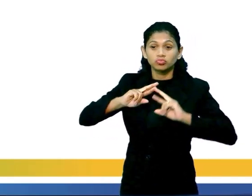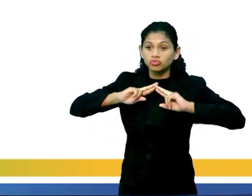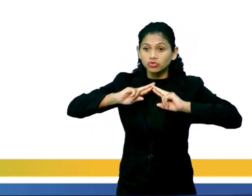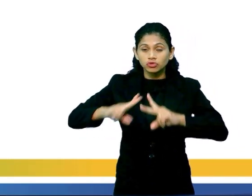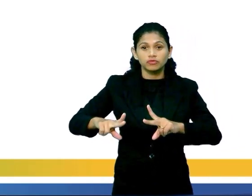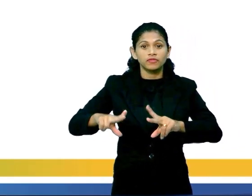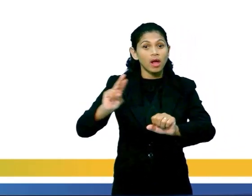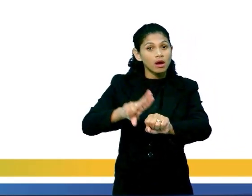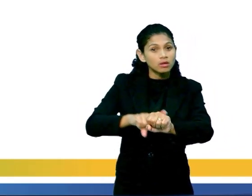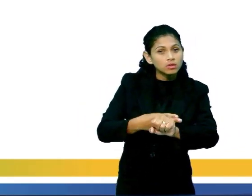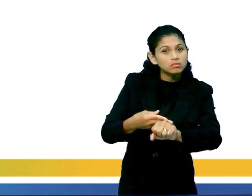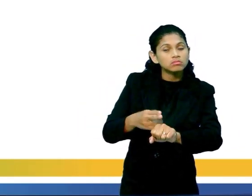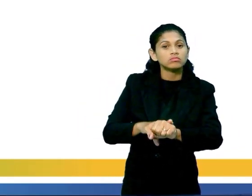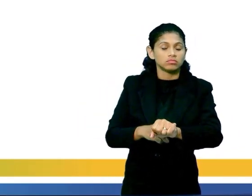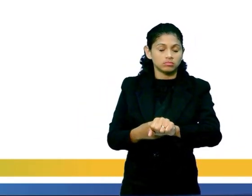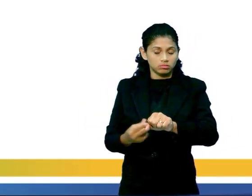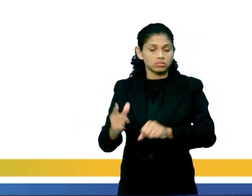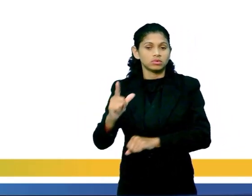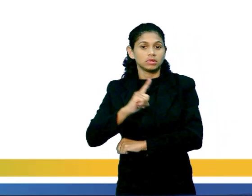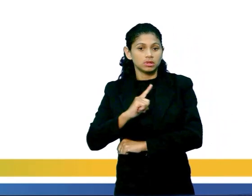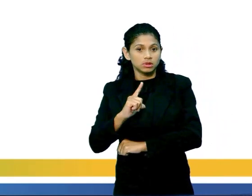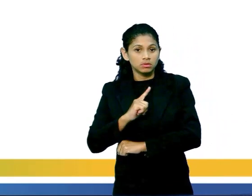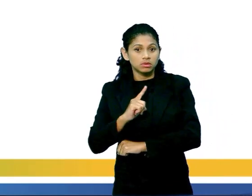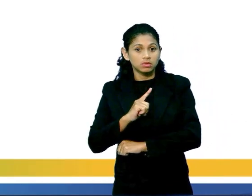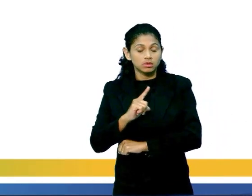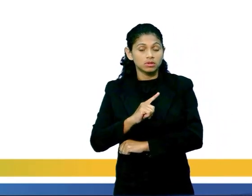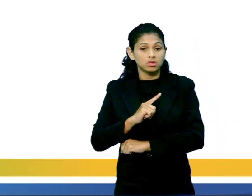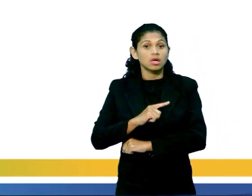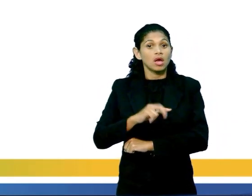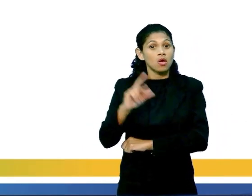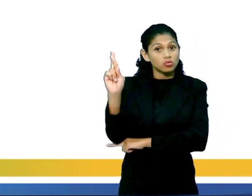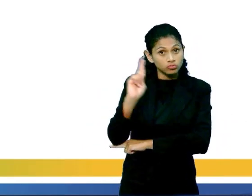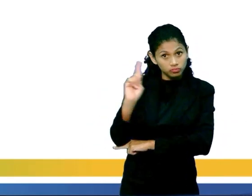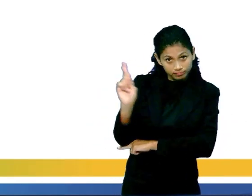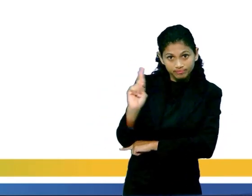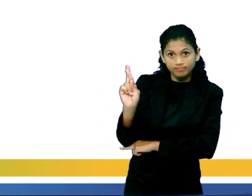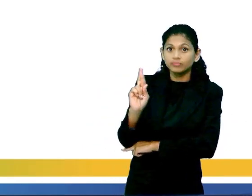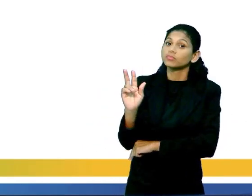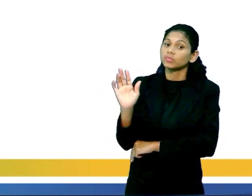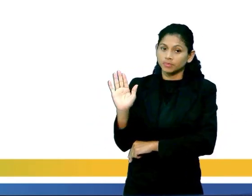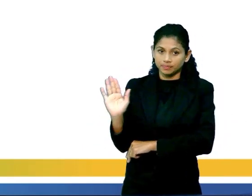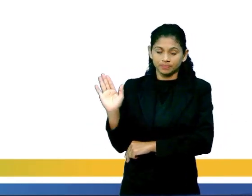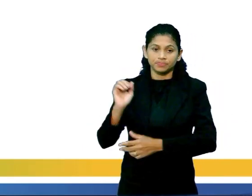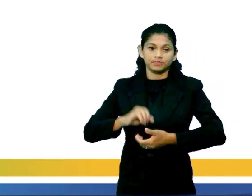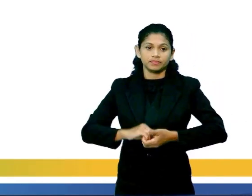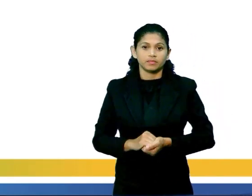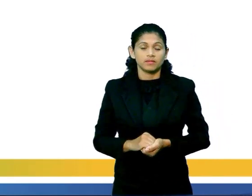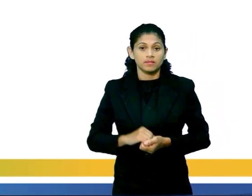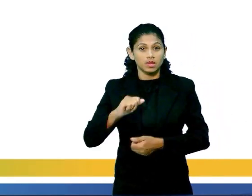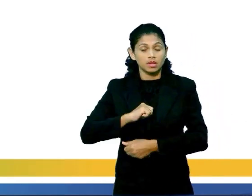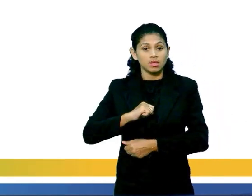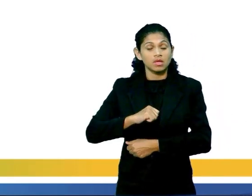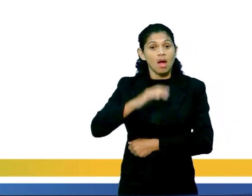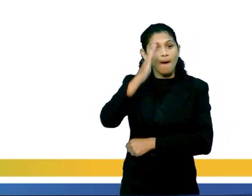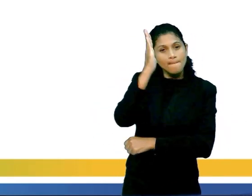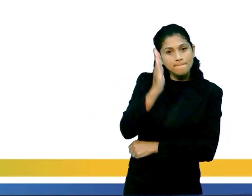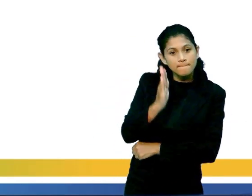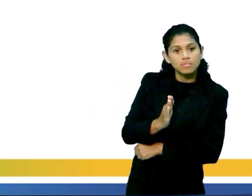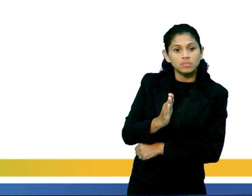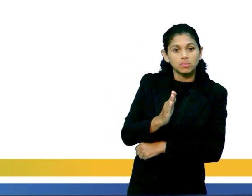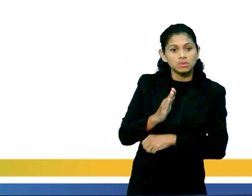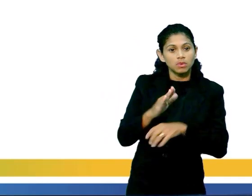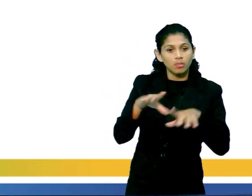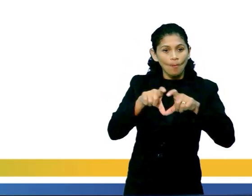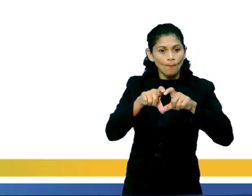podem ser produzidas, com os seguintes preços no mercado. Vamos lá. Temos a barra 1, que custa R$